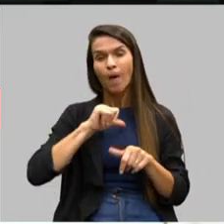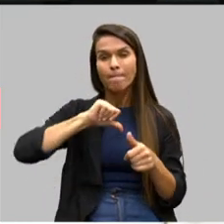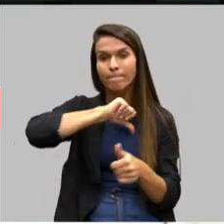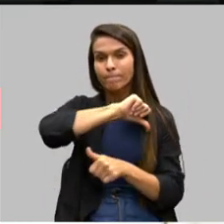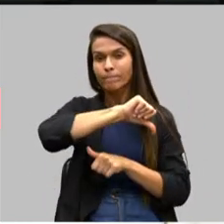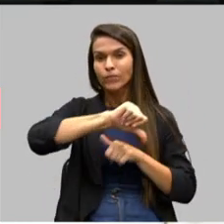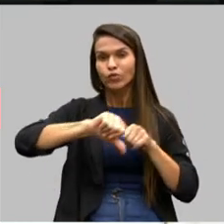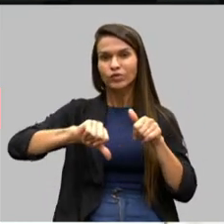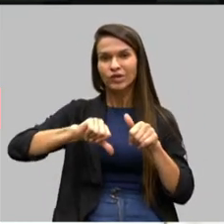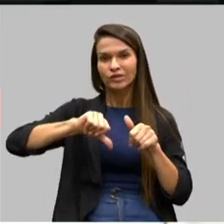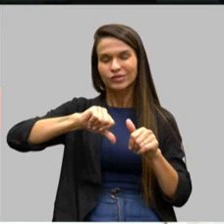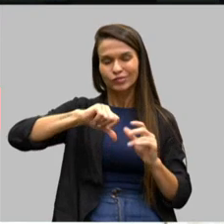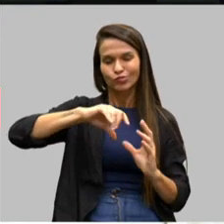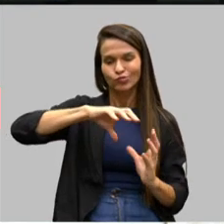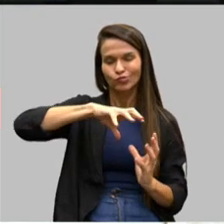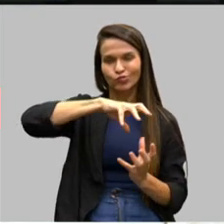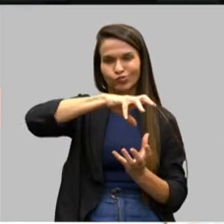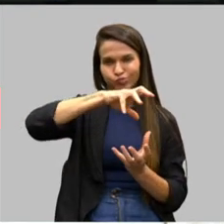na atmosfera.